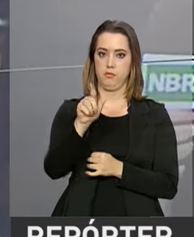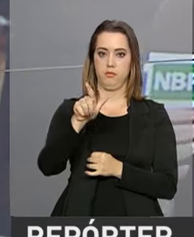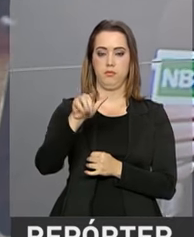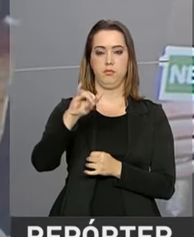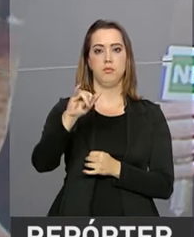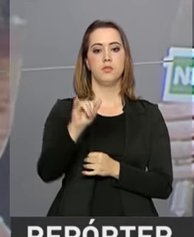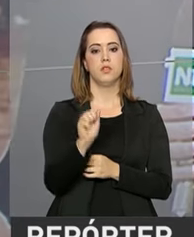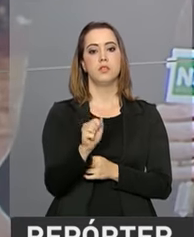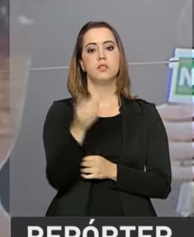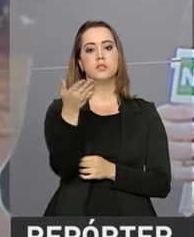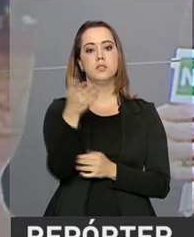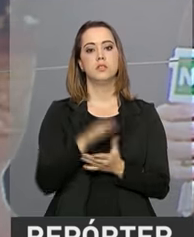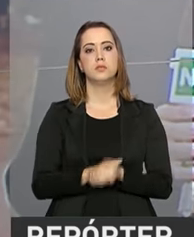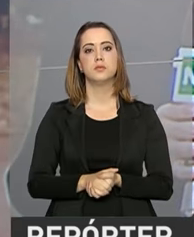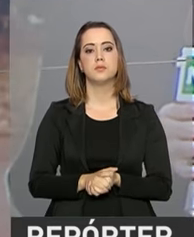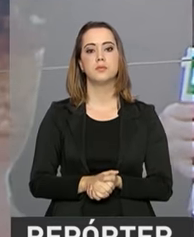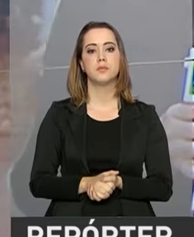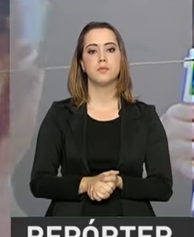para mim. É,